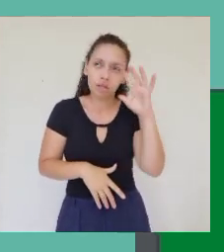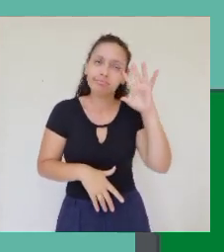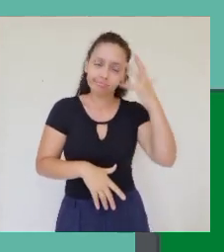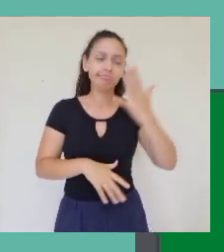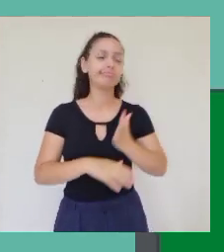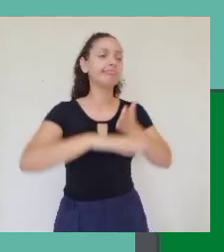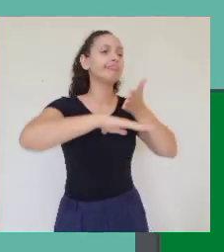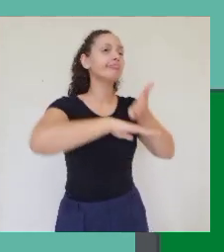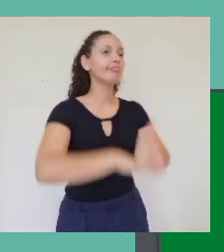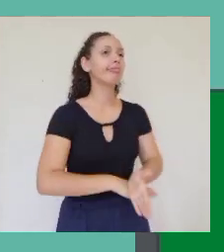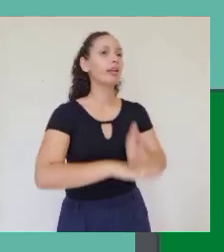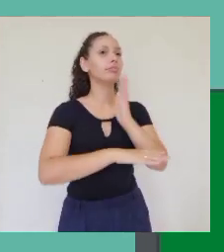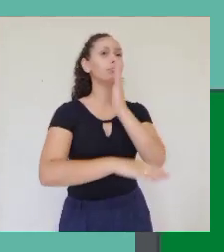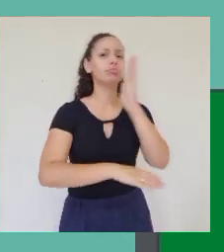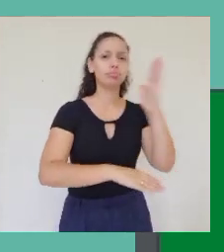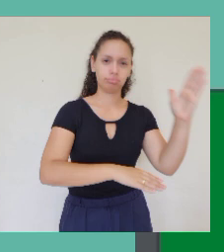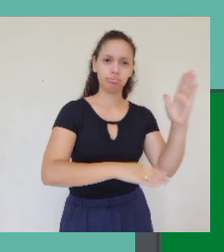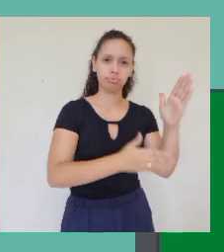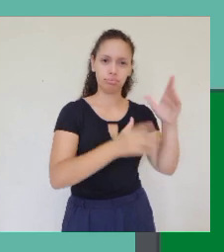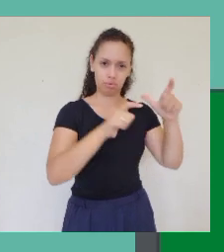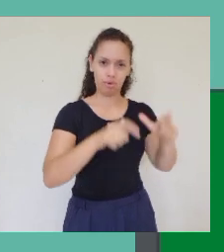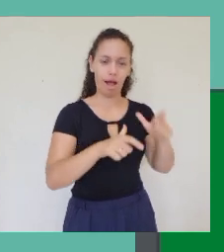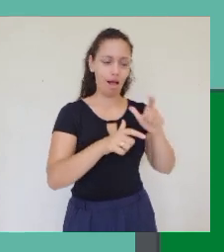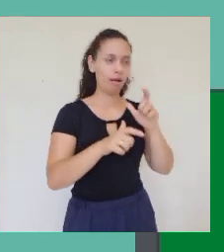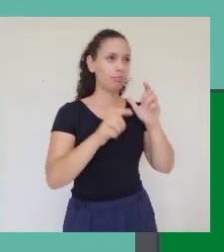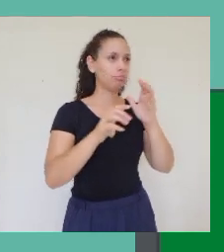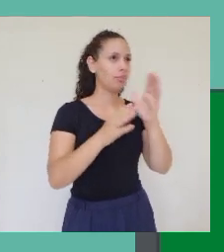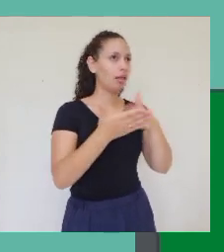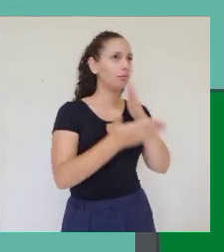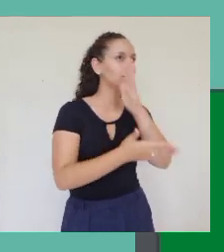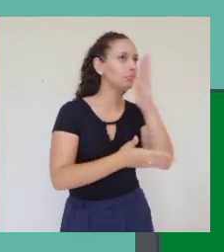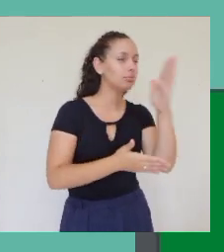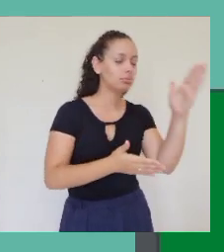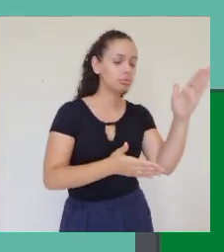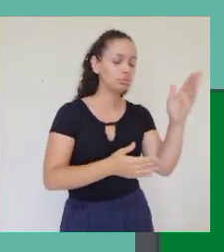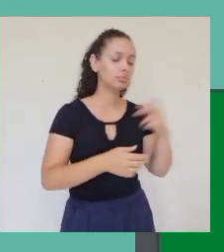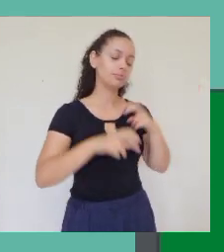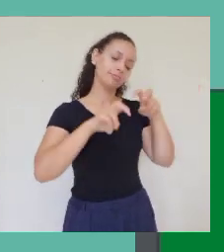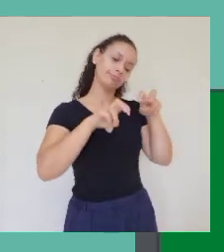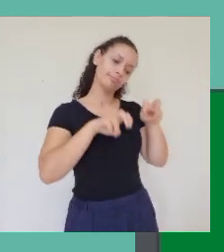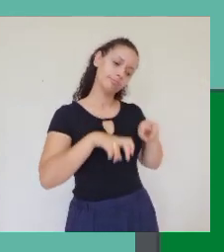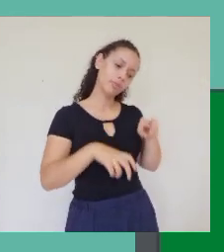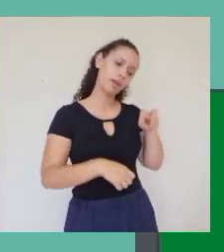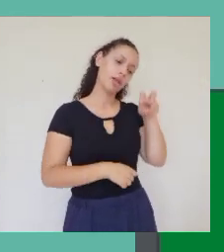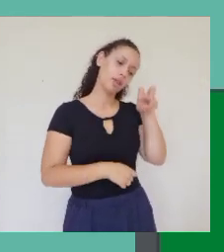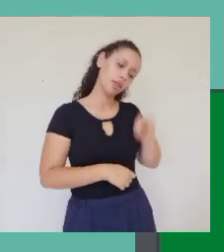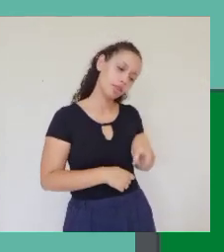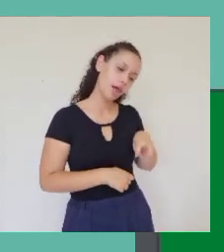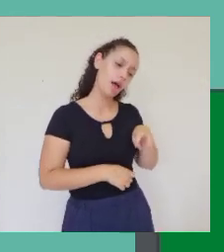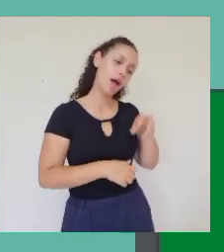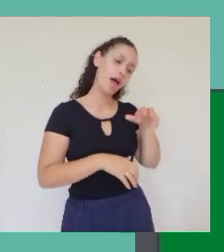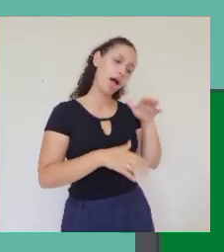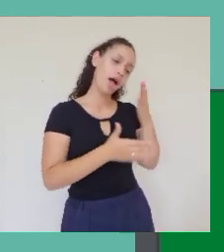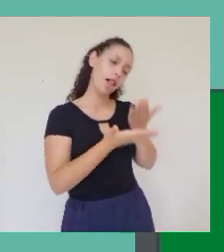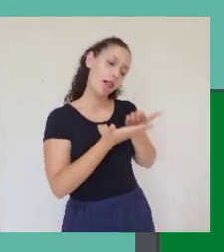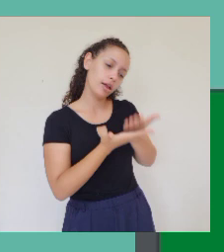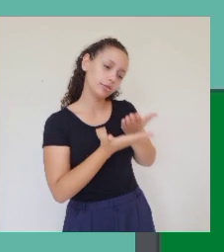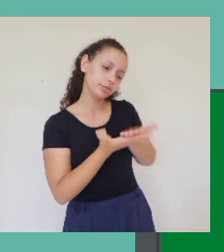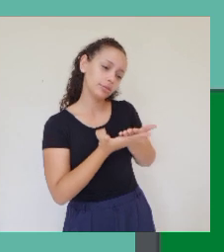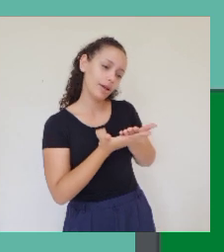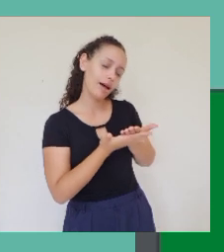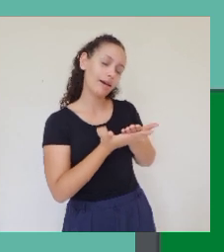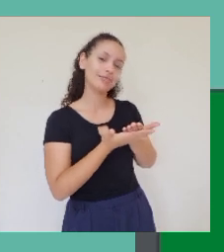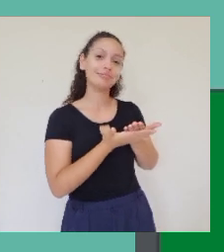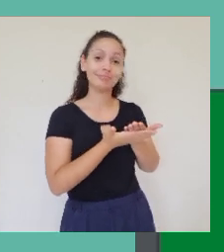você vai perceber que há uma diferença de qualidade, de estrutura, que vai influenciar positivamente no seu estudo,